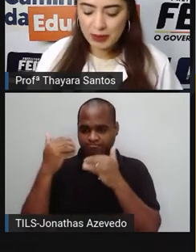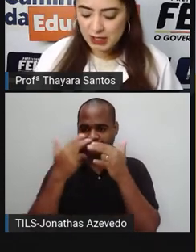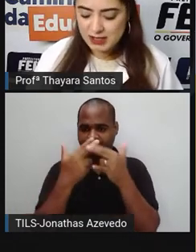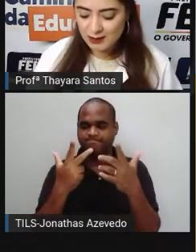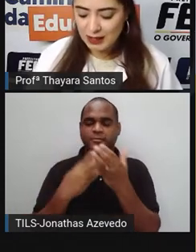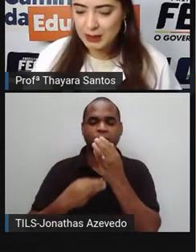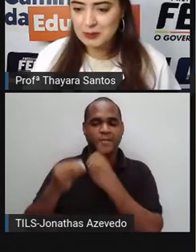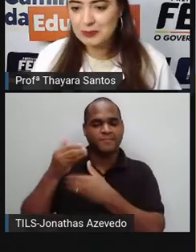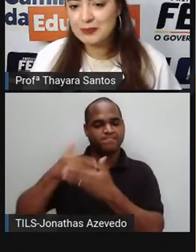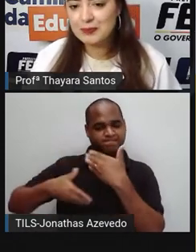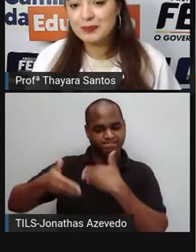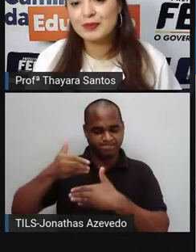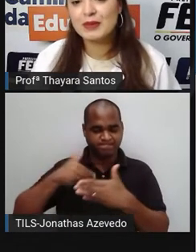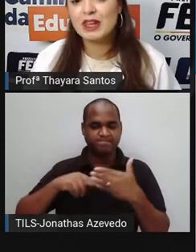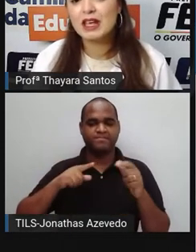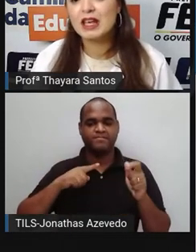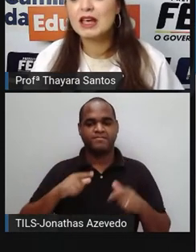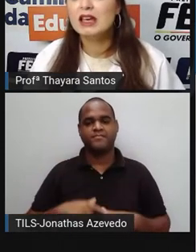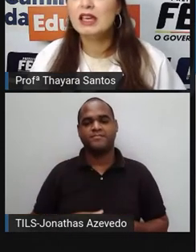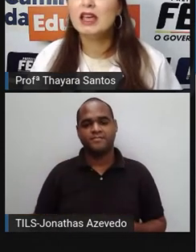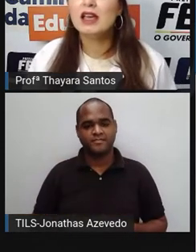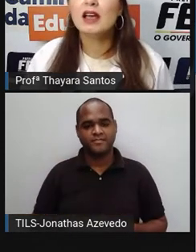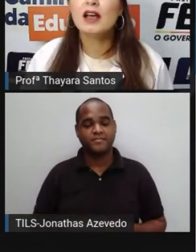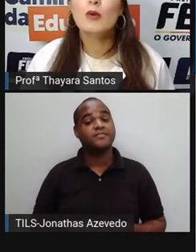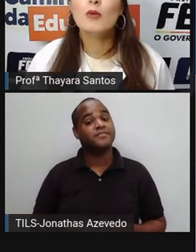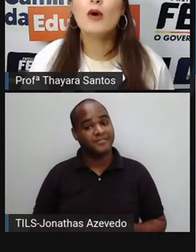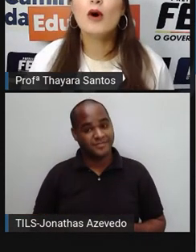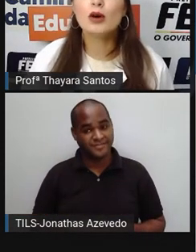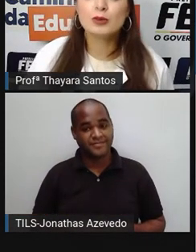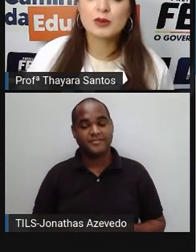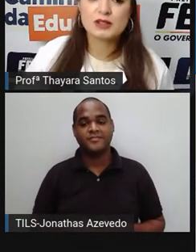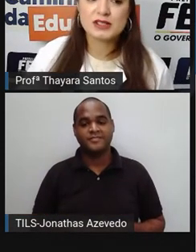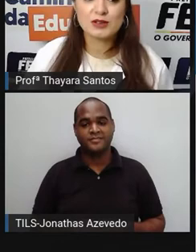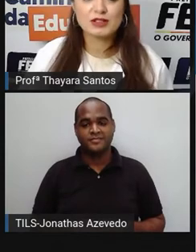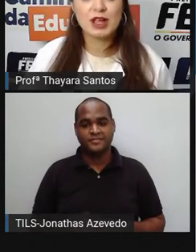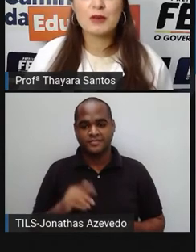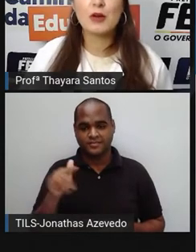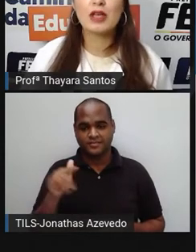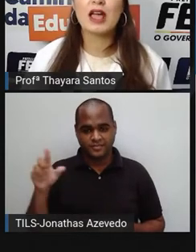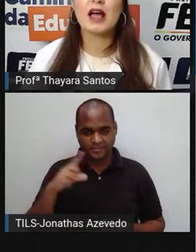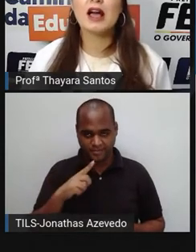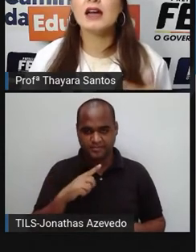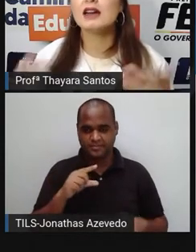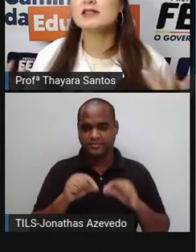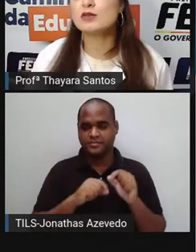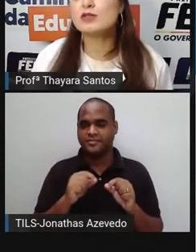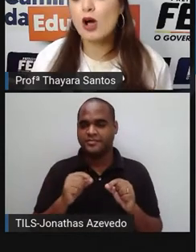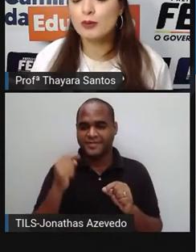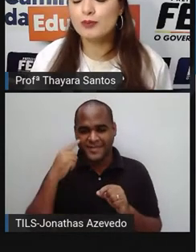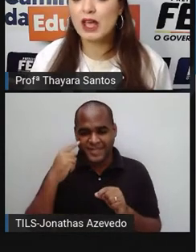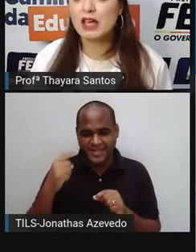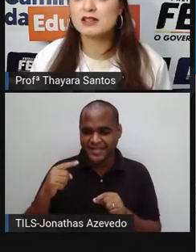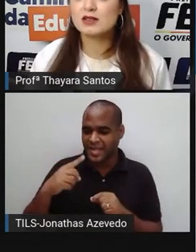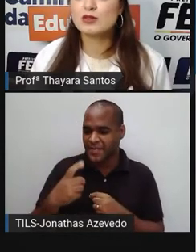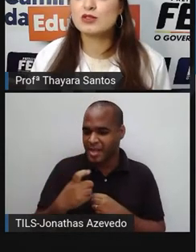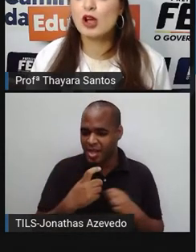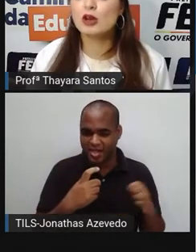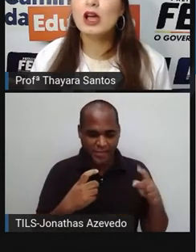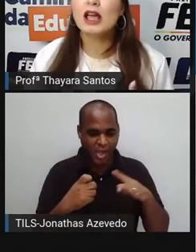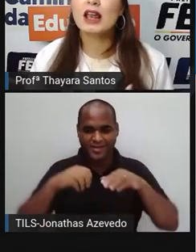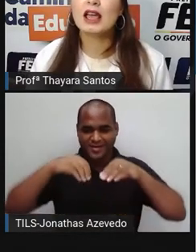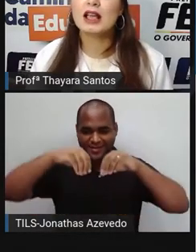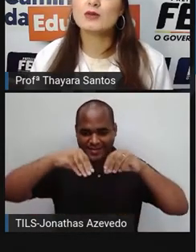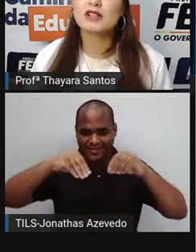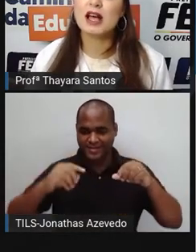de novo aparecendo aqui Oi e um outro processo ecossistêmico que a aeração do solo aração